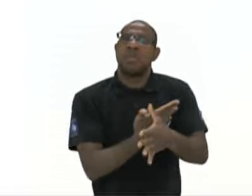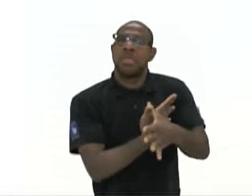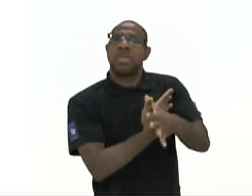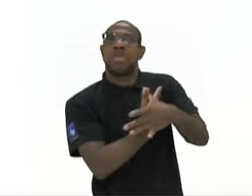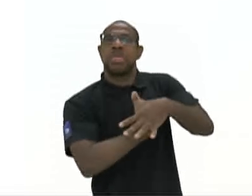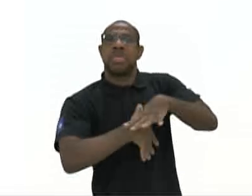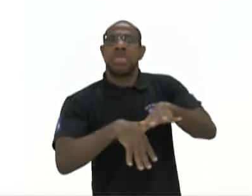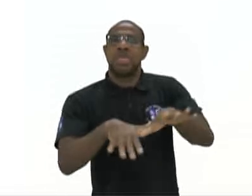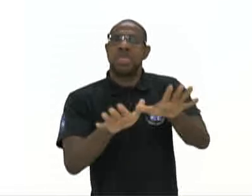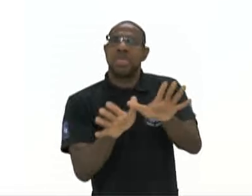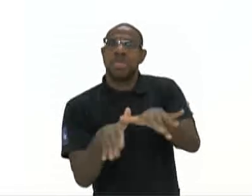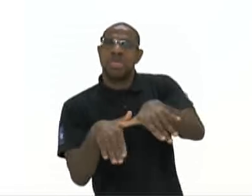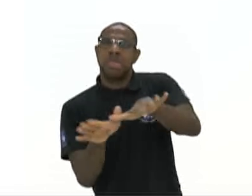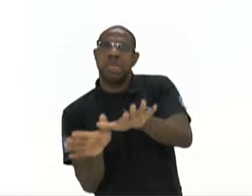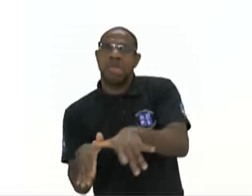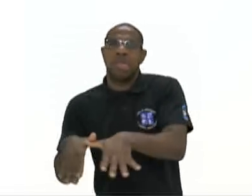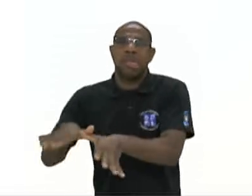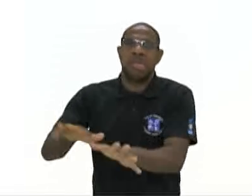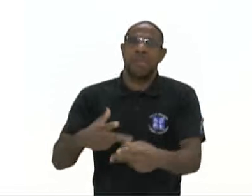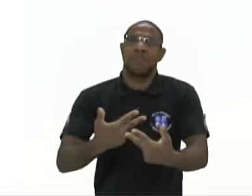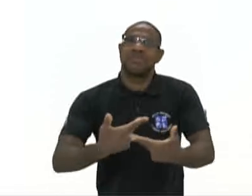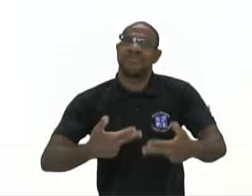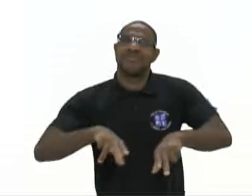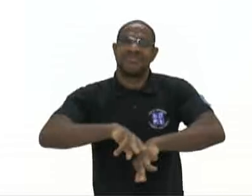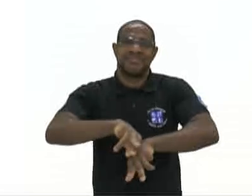de ecossistemas inteiros.